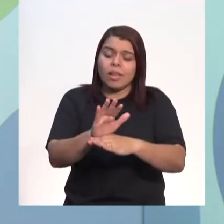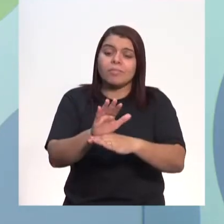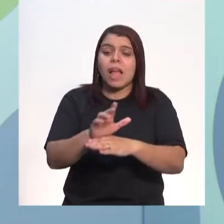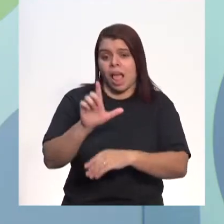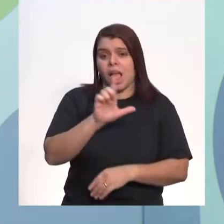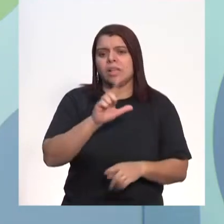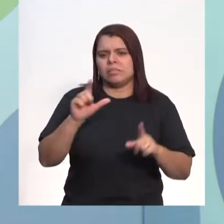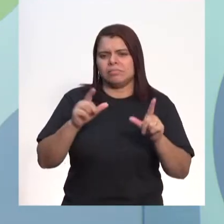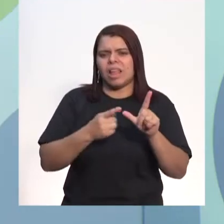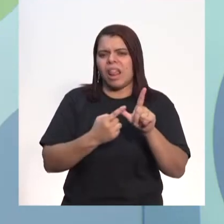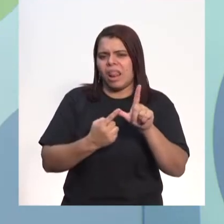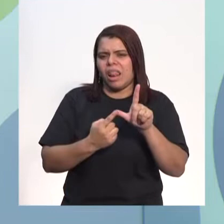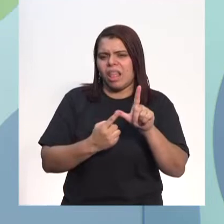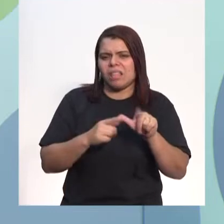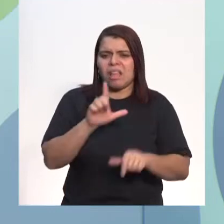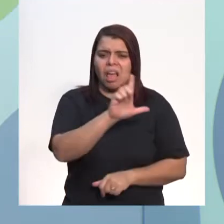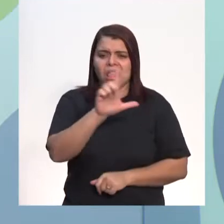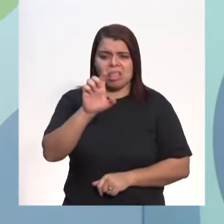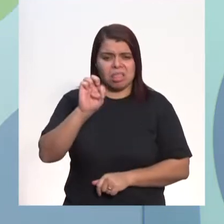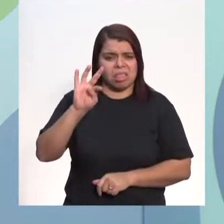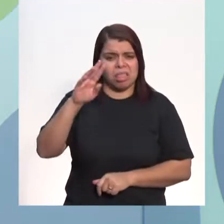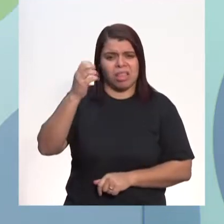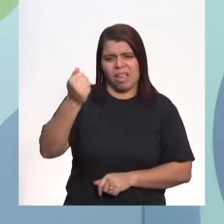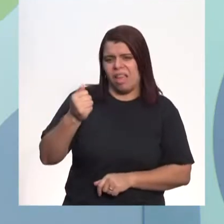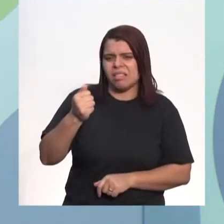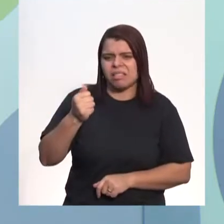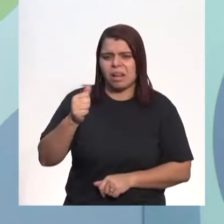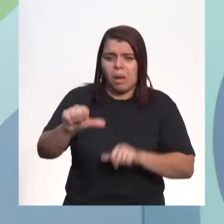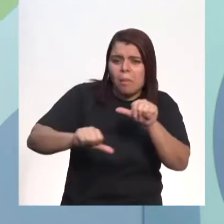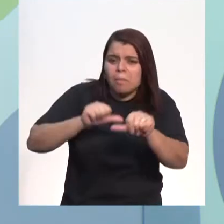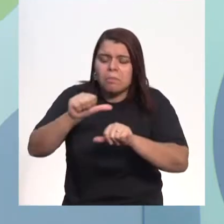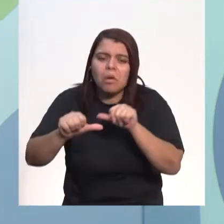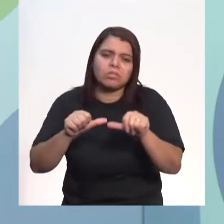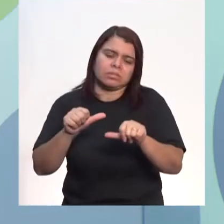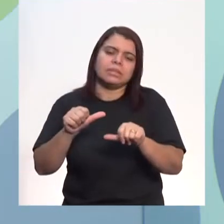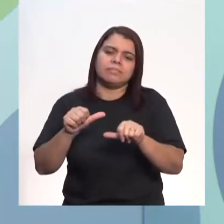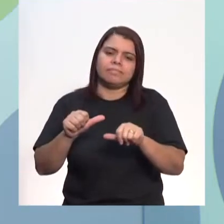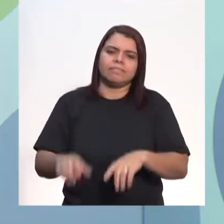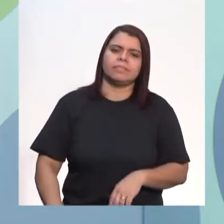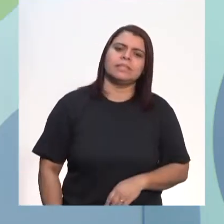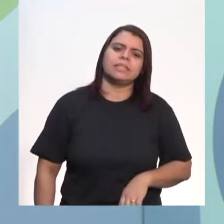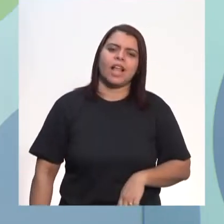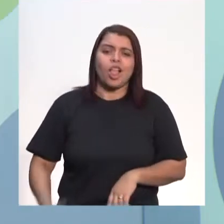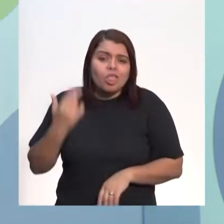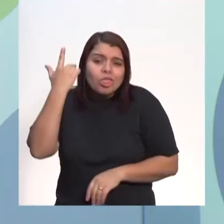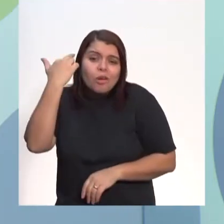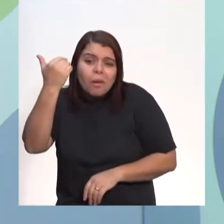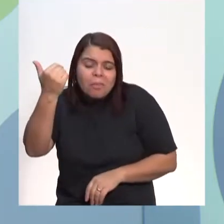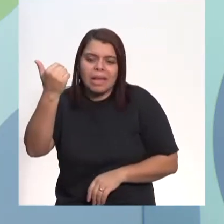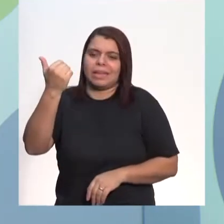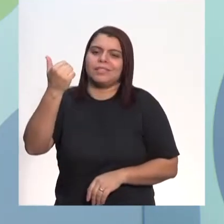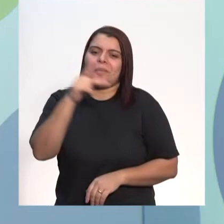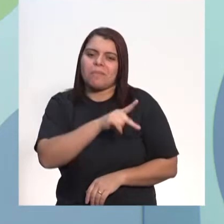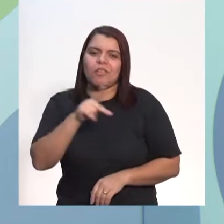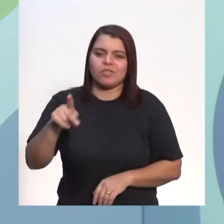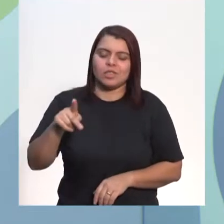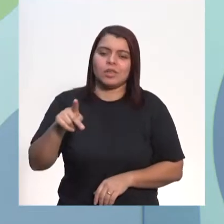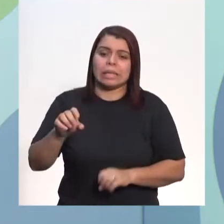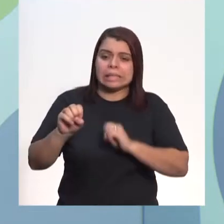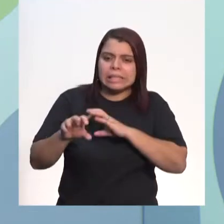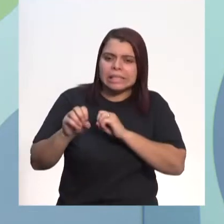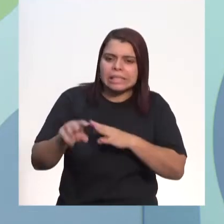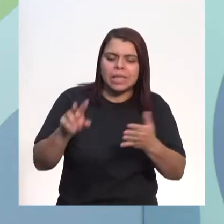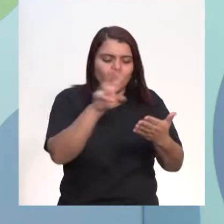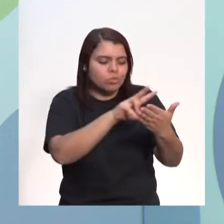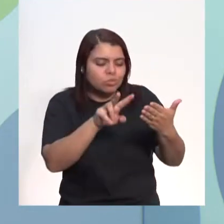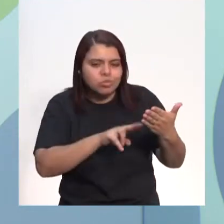também, né? Mas as letras móveis a gente sabe que geralmente quem tem é professor alfabetizador, né? Todo professor